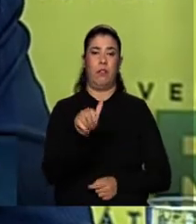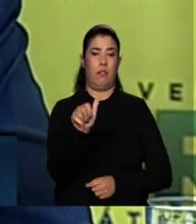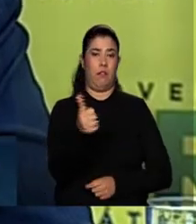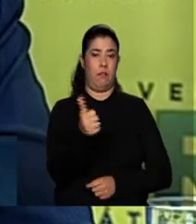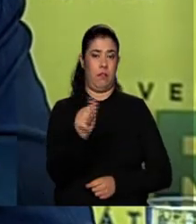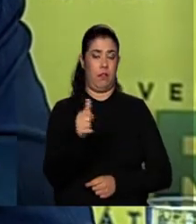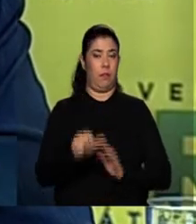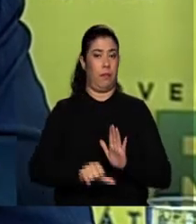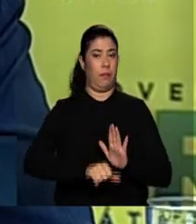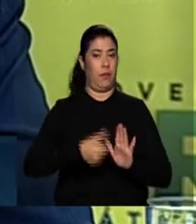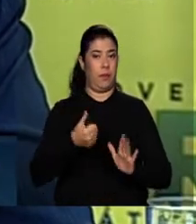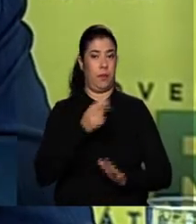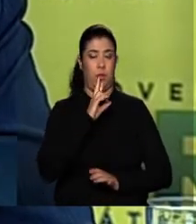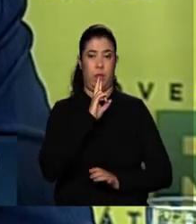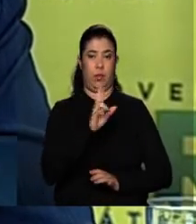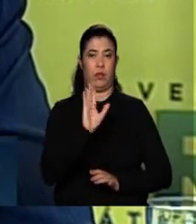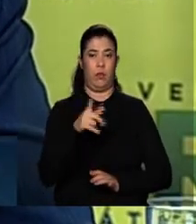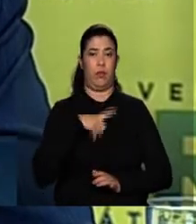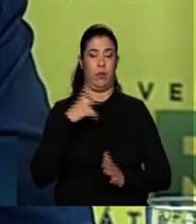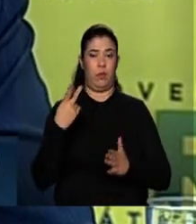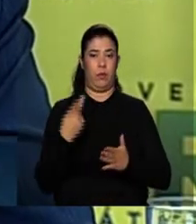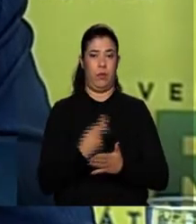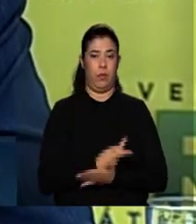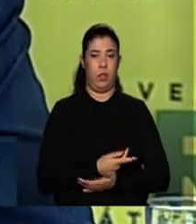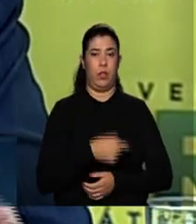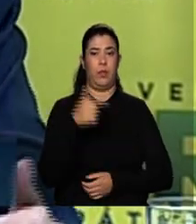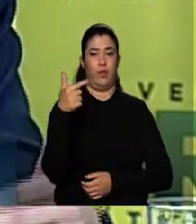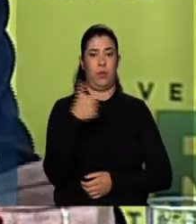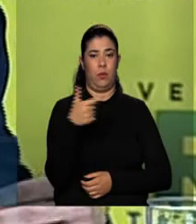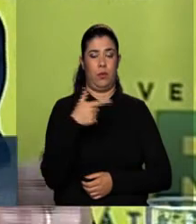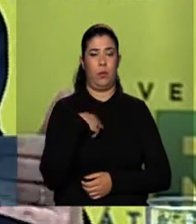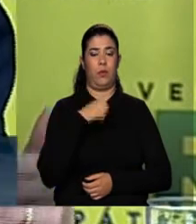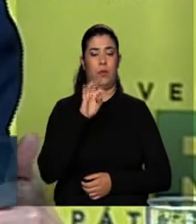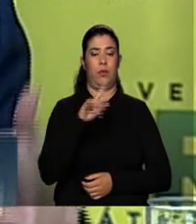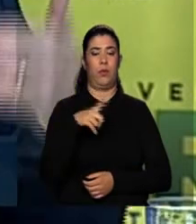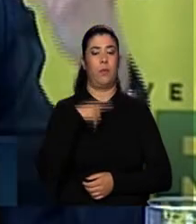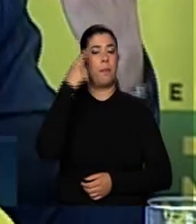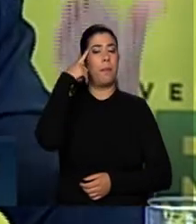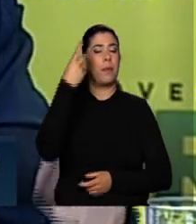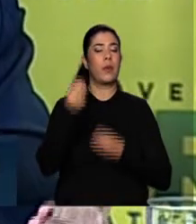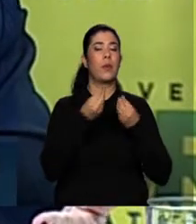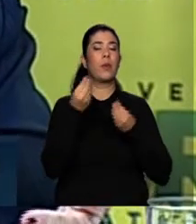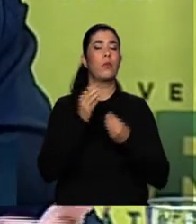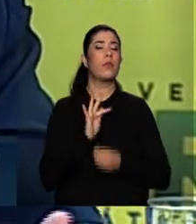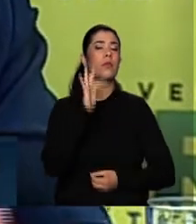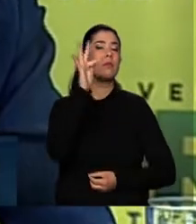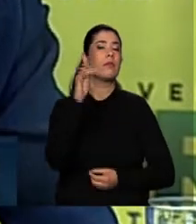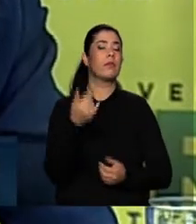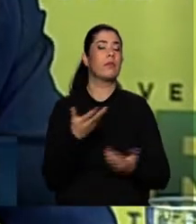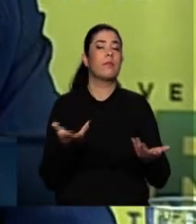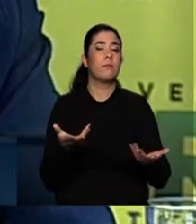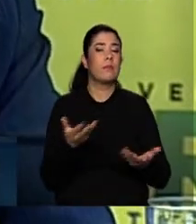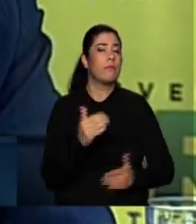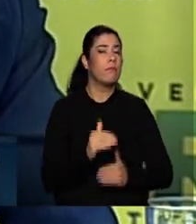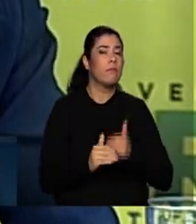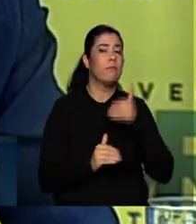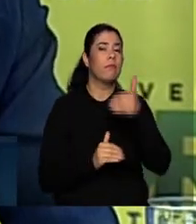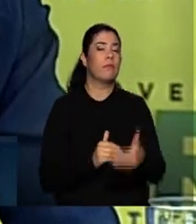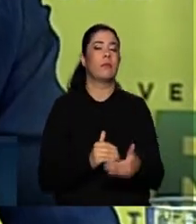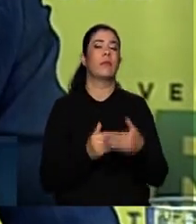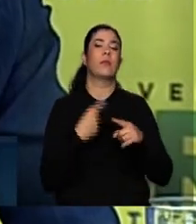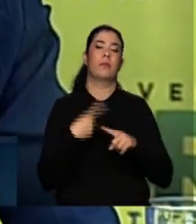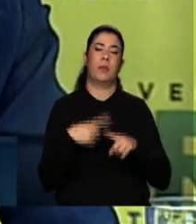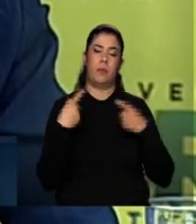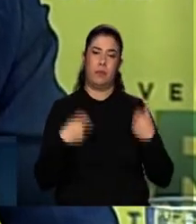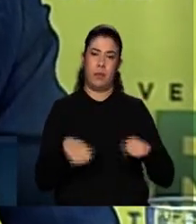balanço dos resultados do primeiro edital, do segundo edital, pensar então qual é o próximo passo que a gente vai dar,